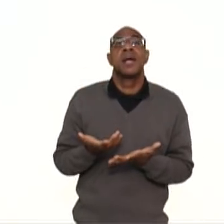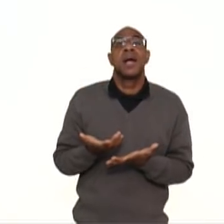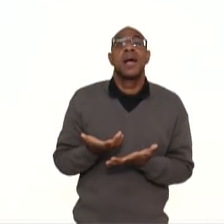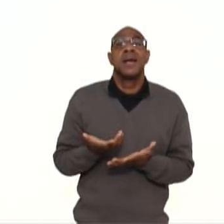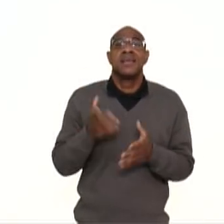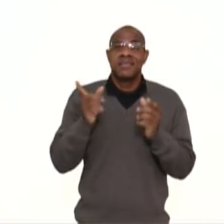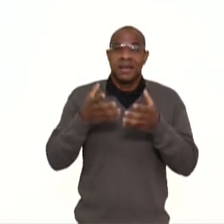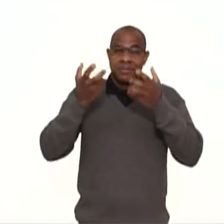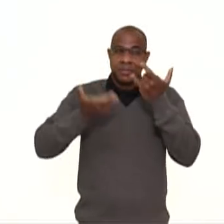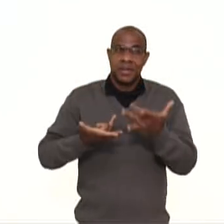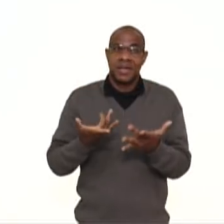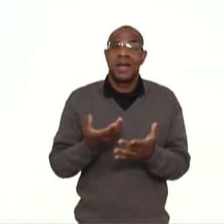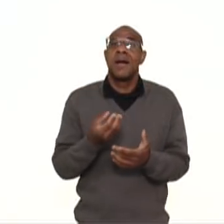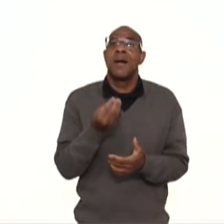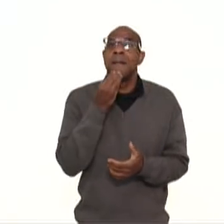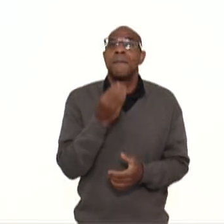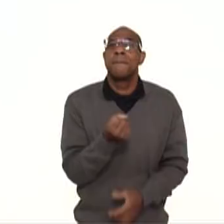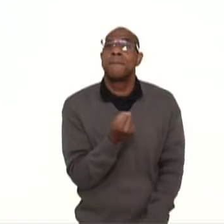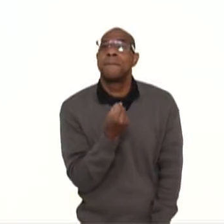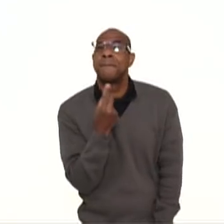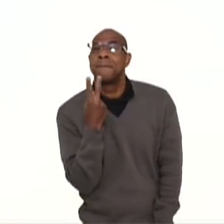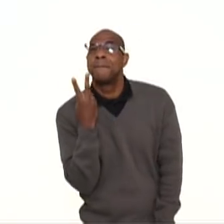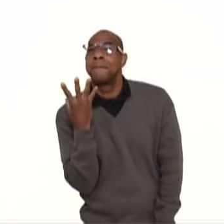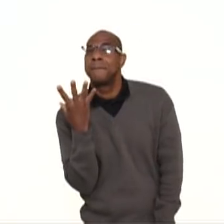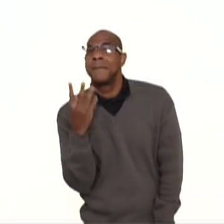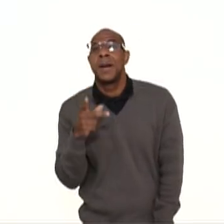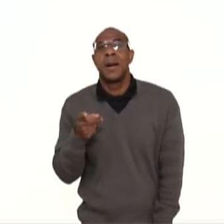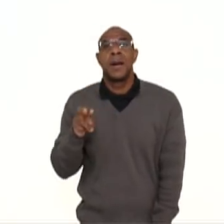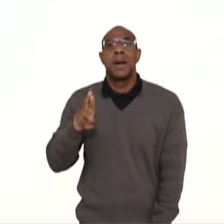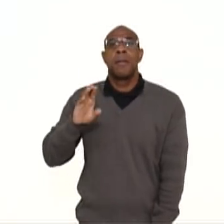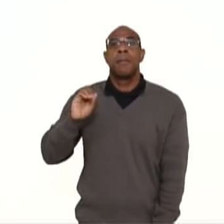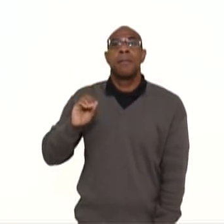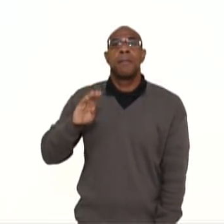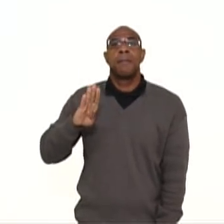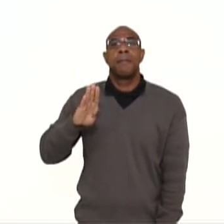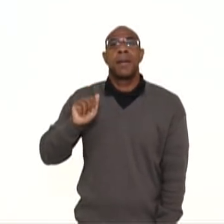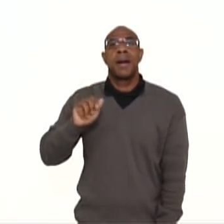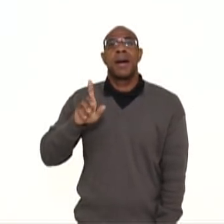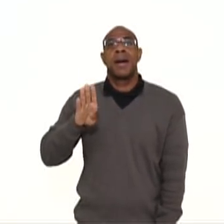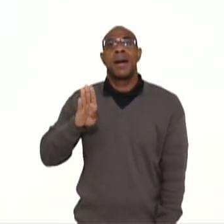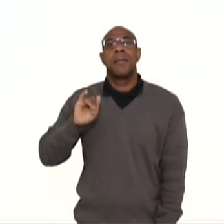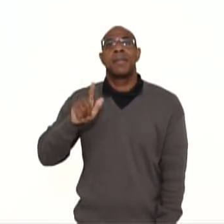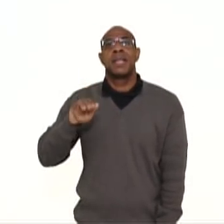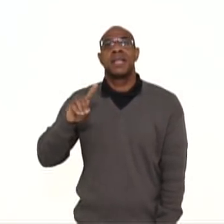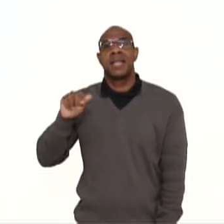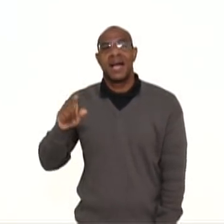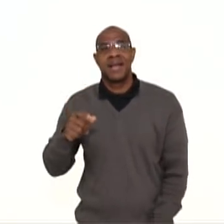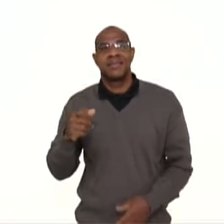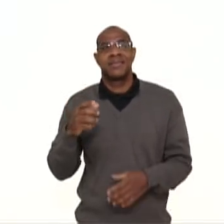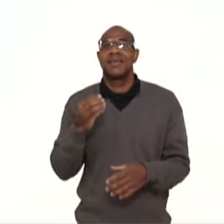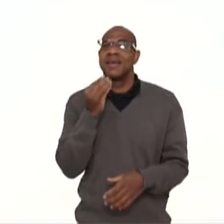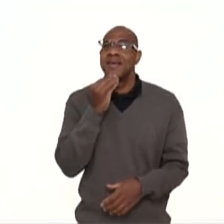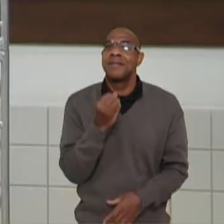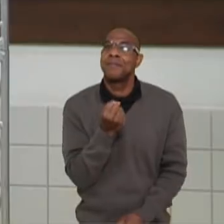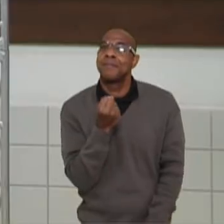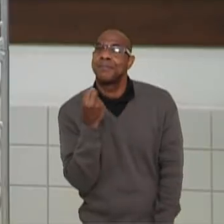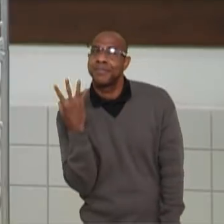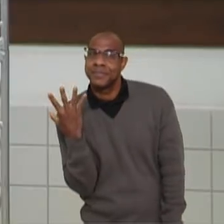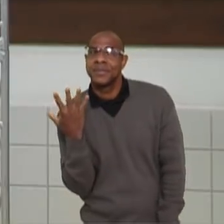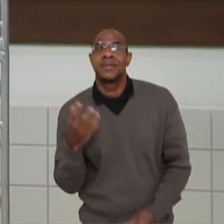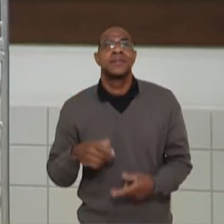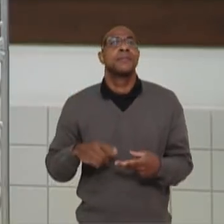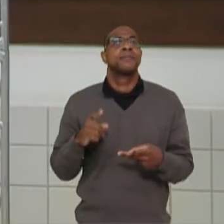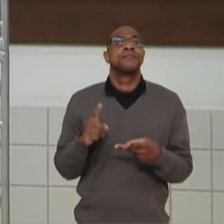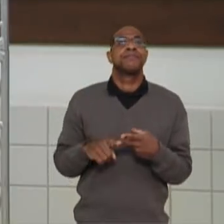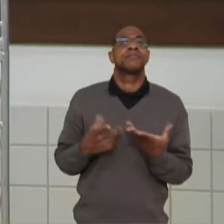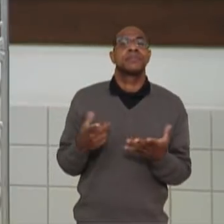do quê? De estratégias de contagem para se determinar a probabilidade. Às vezes, para eu calcular o espaço amostral, eu preciso